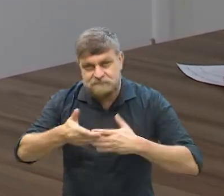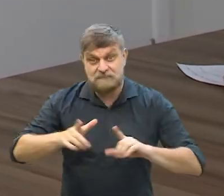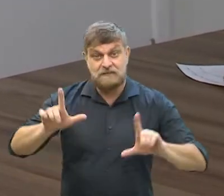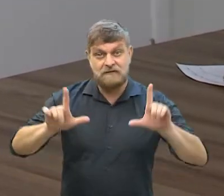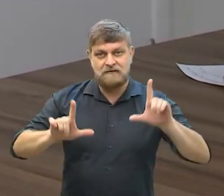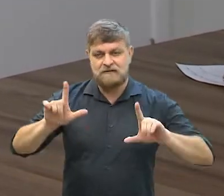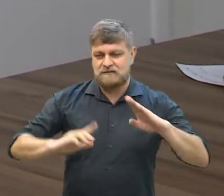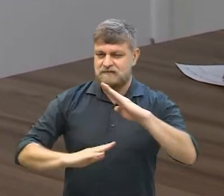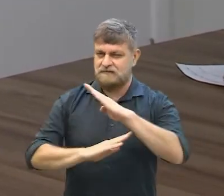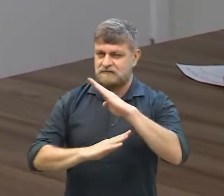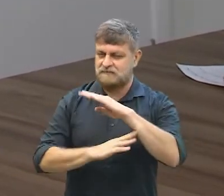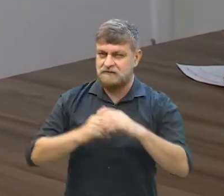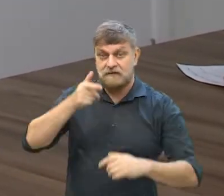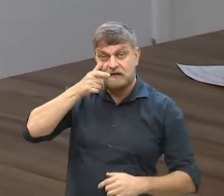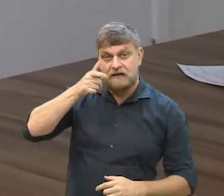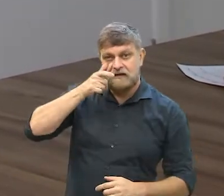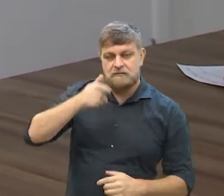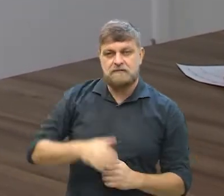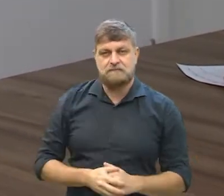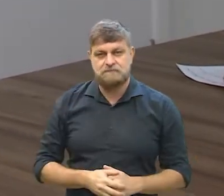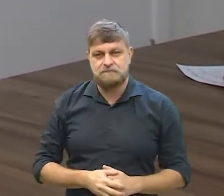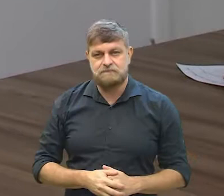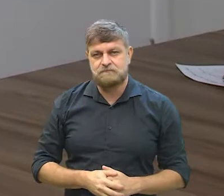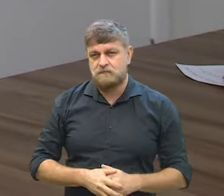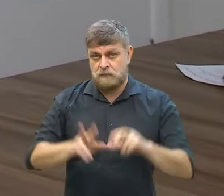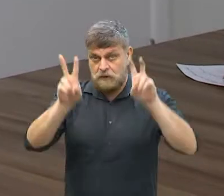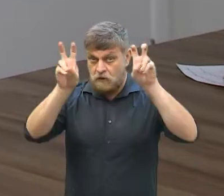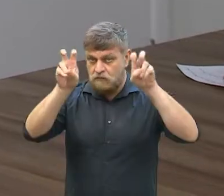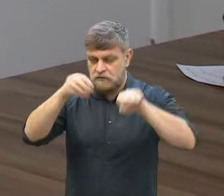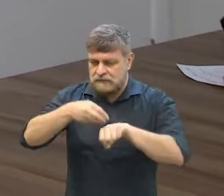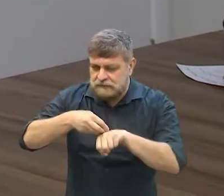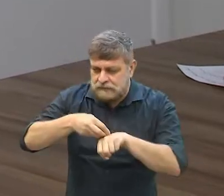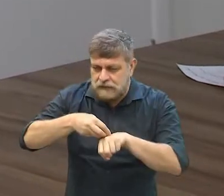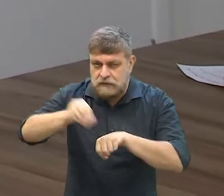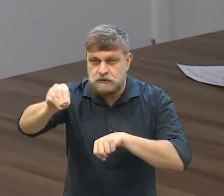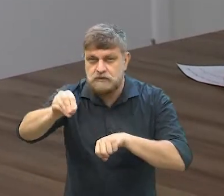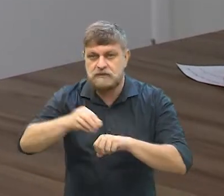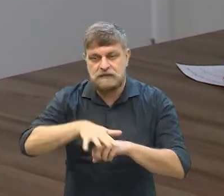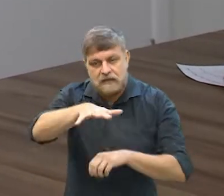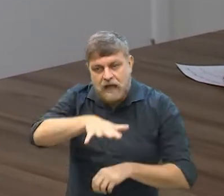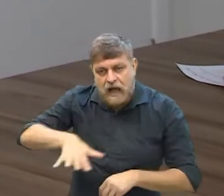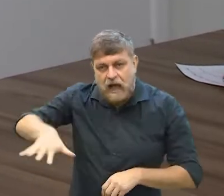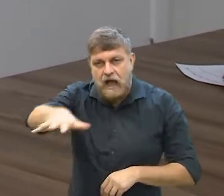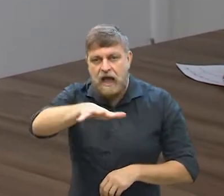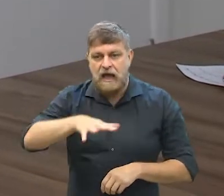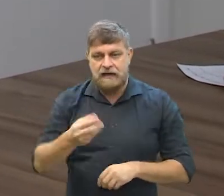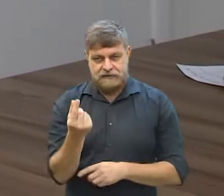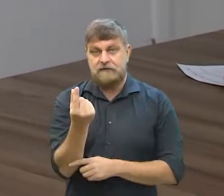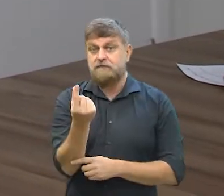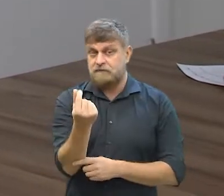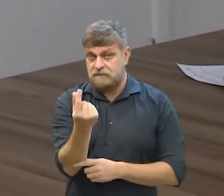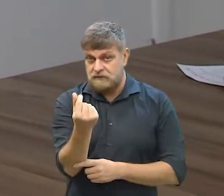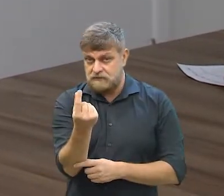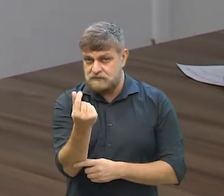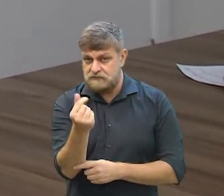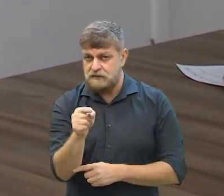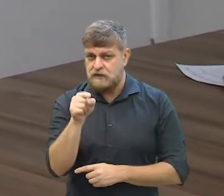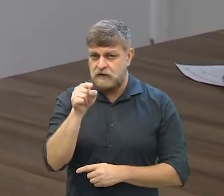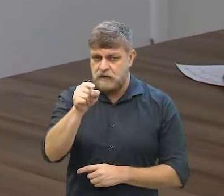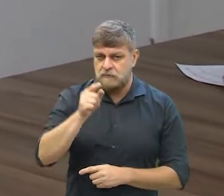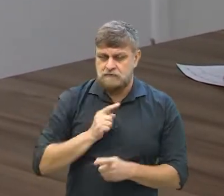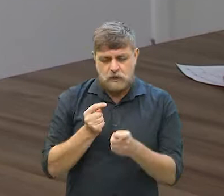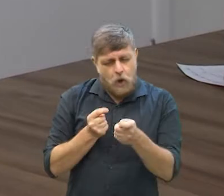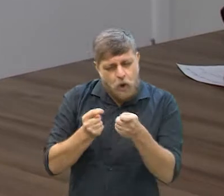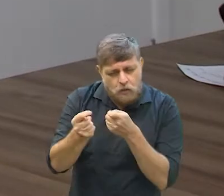da TV Câmara Campinas. A gente sempre traz dicas a respeito da vida financeira, né, para você ter uma